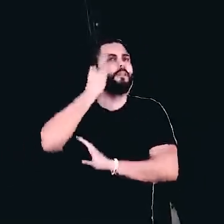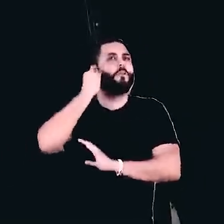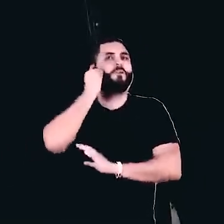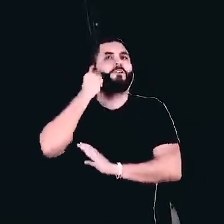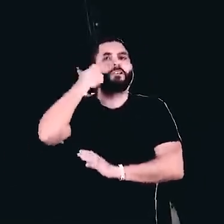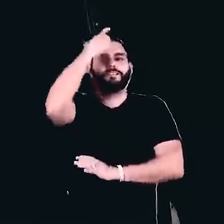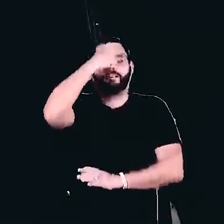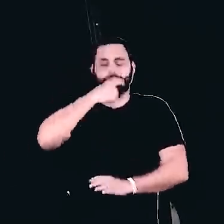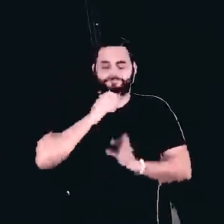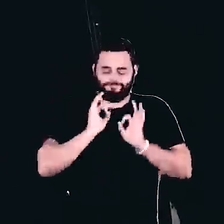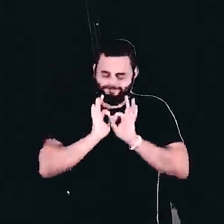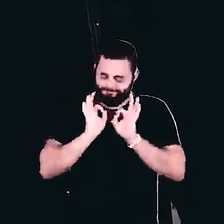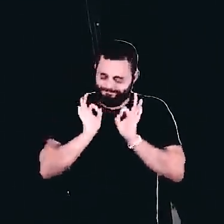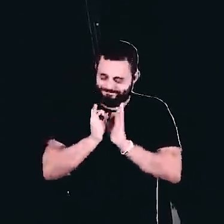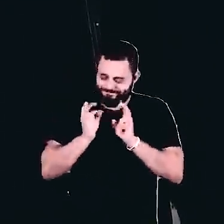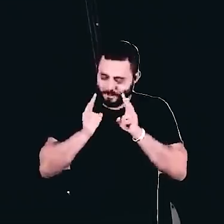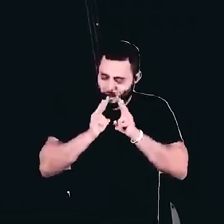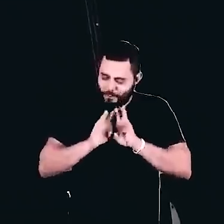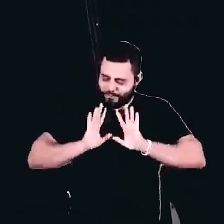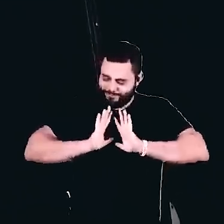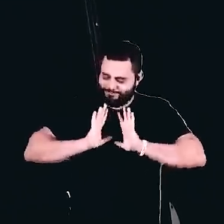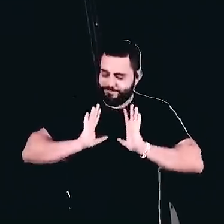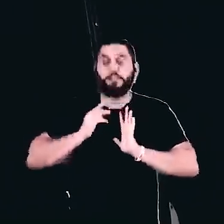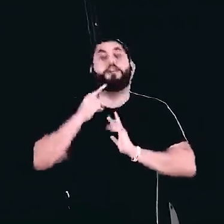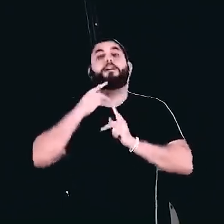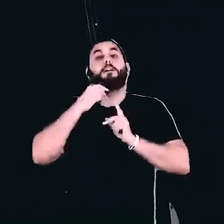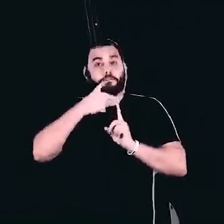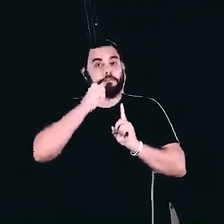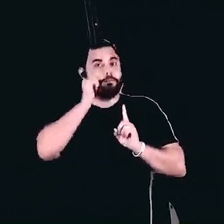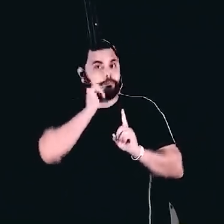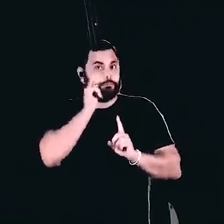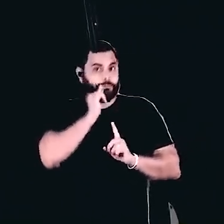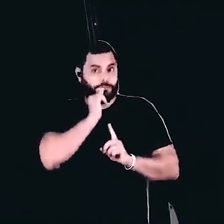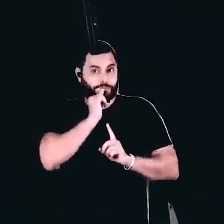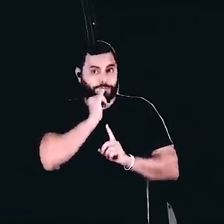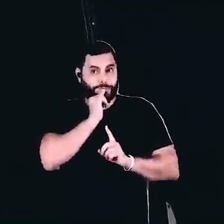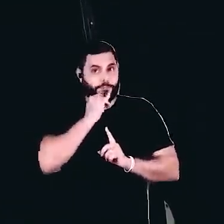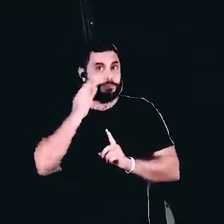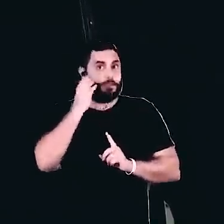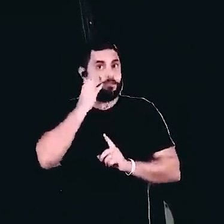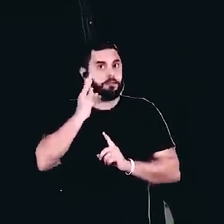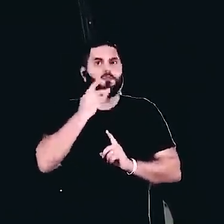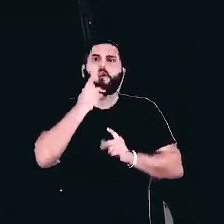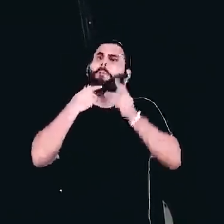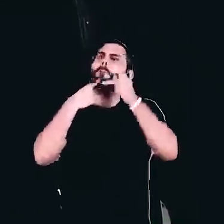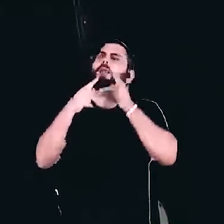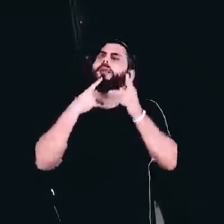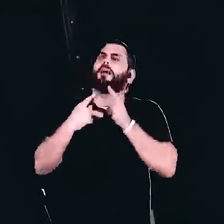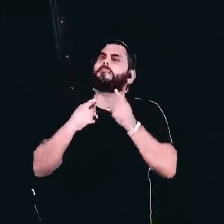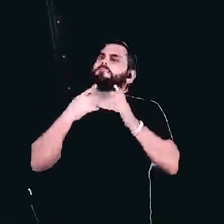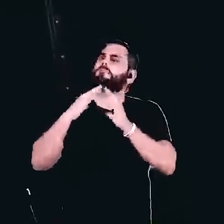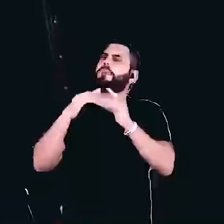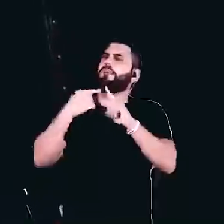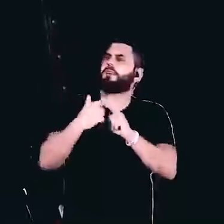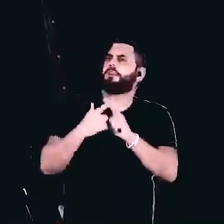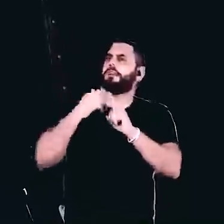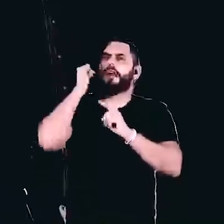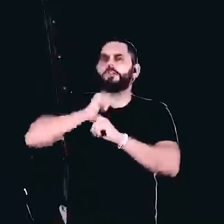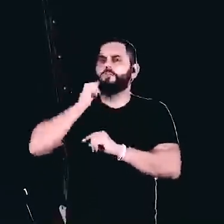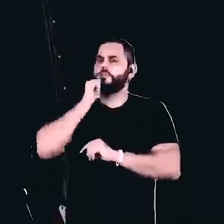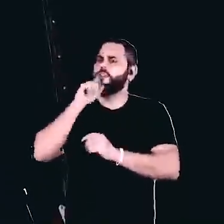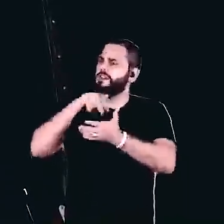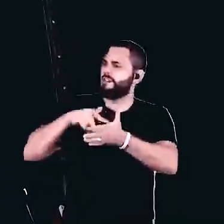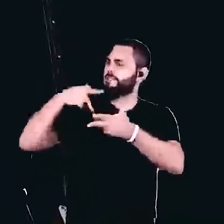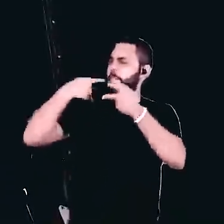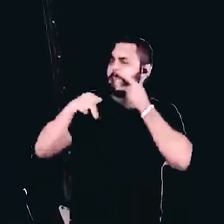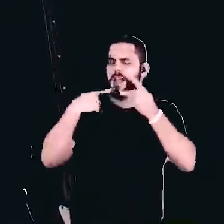de sermos humildes. Uma vez eu fui pregar numa igreja e era um culto de mulheres, e eu falei para as mulheres, e eu levantei as mulheres, e